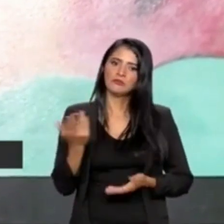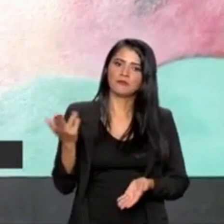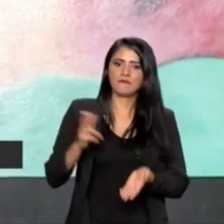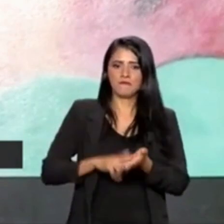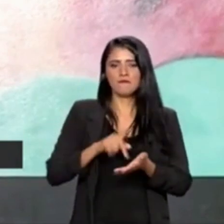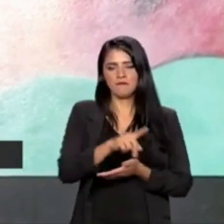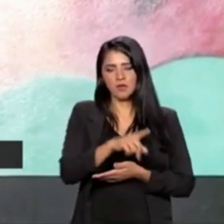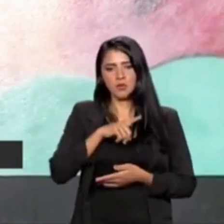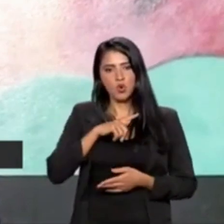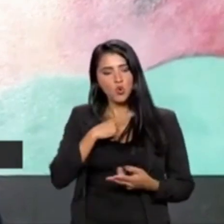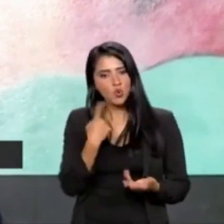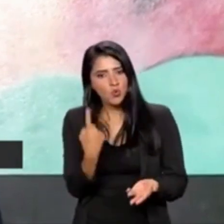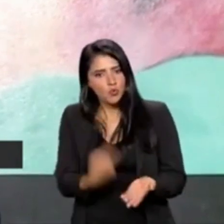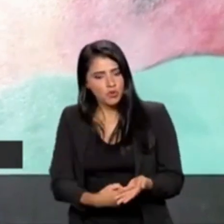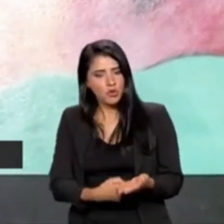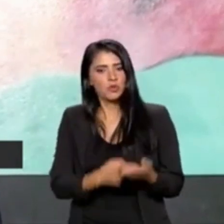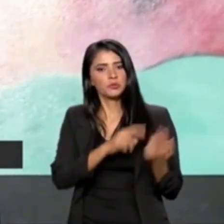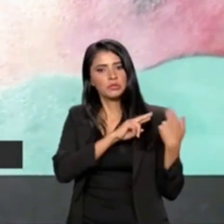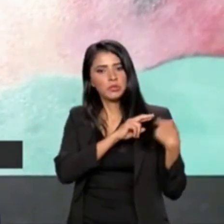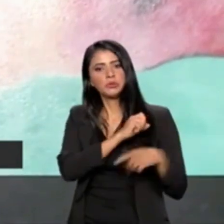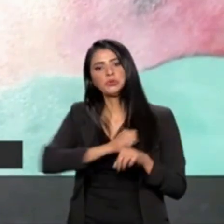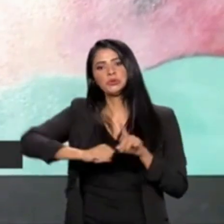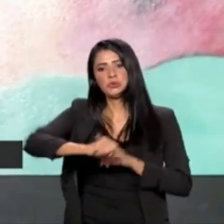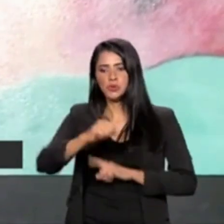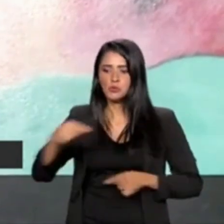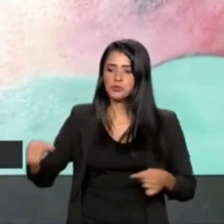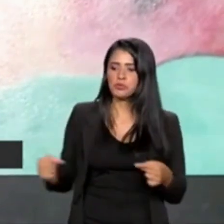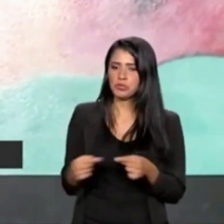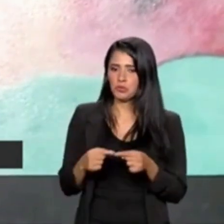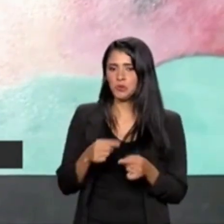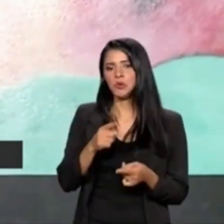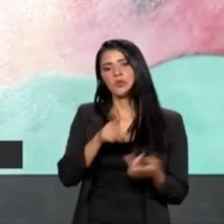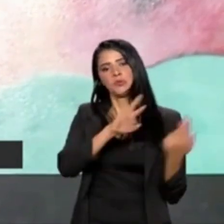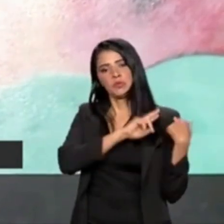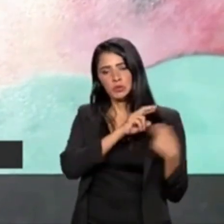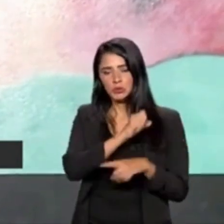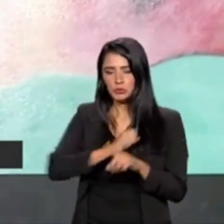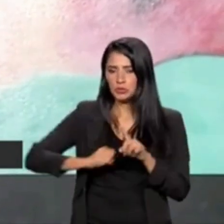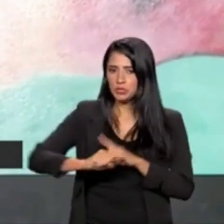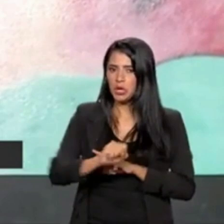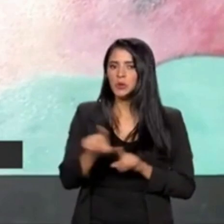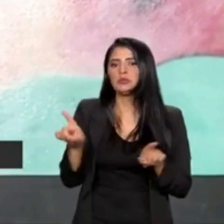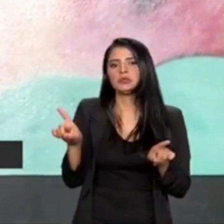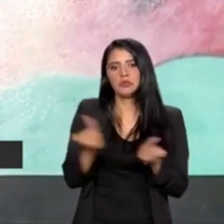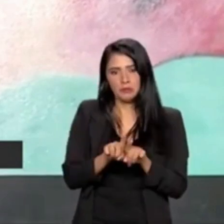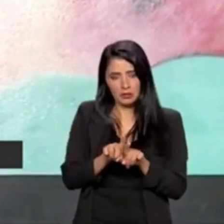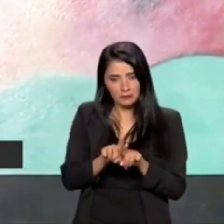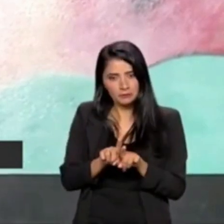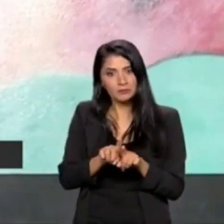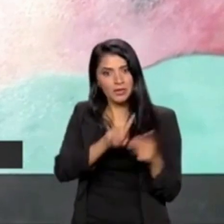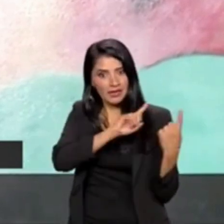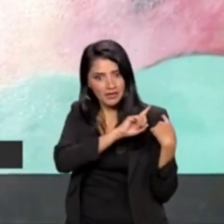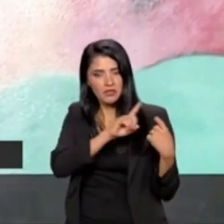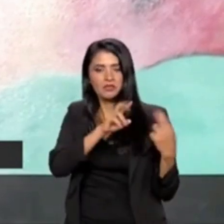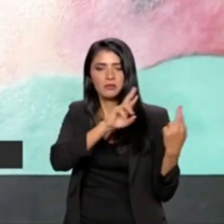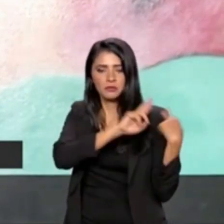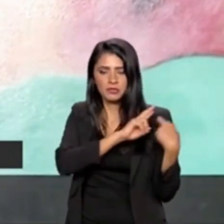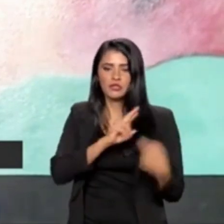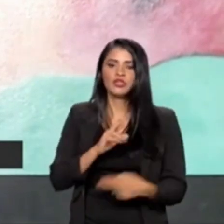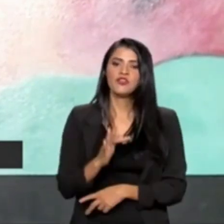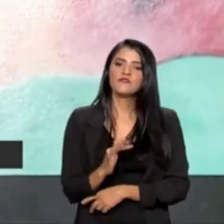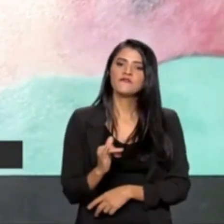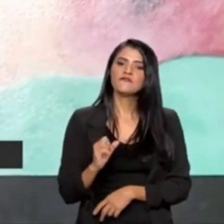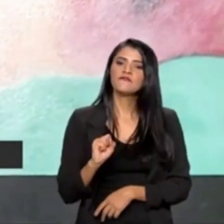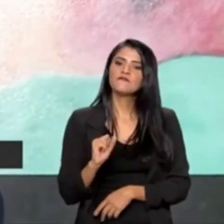com a responsabilidade social e a combinação da responsabilidade social com a responsabilidade fiscal. Isso